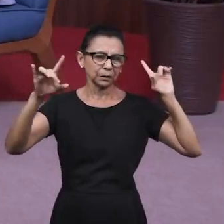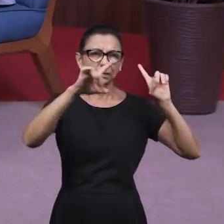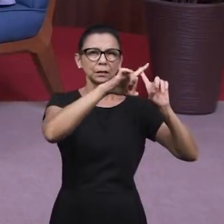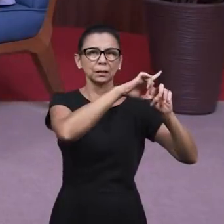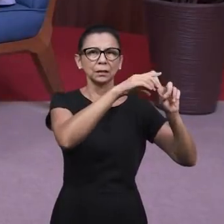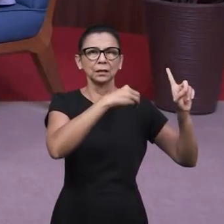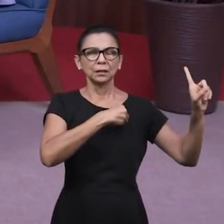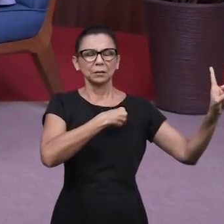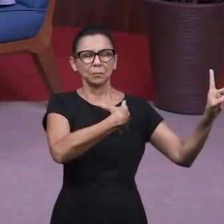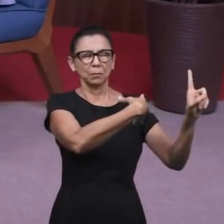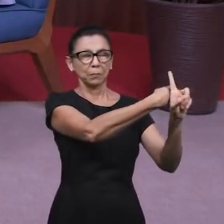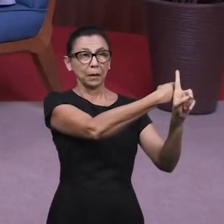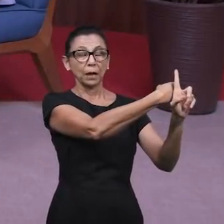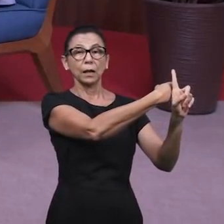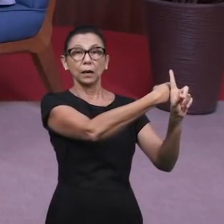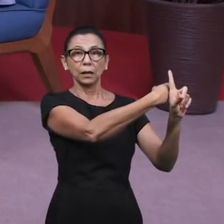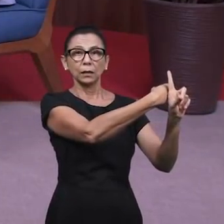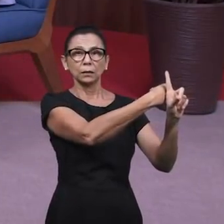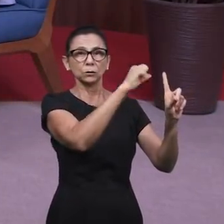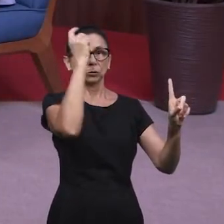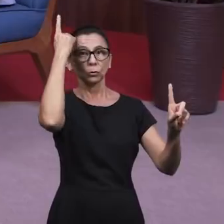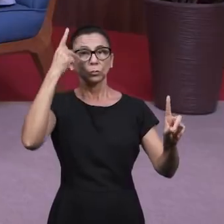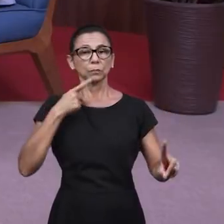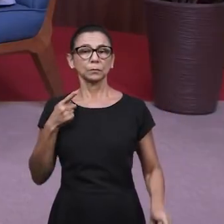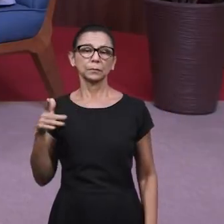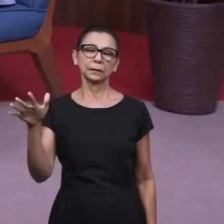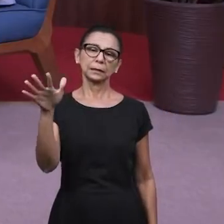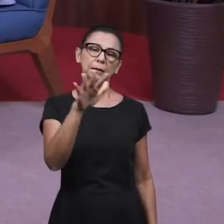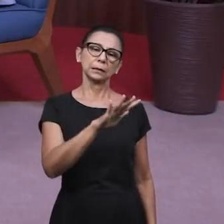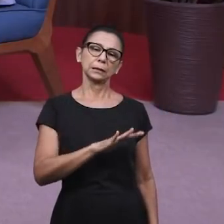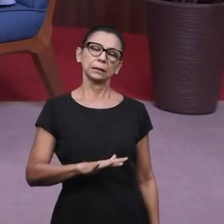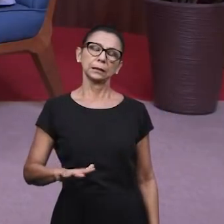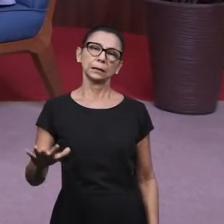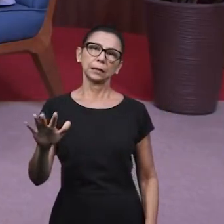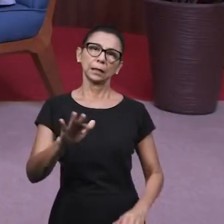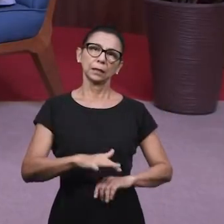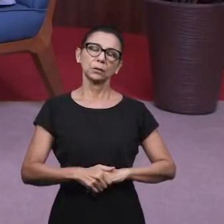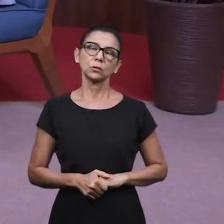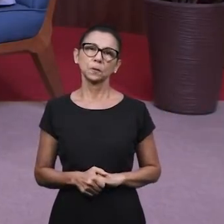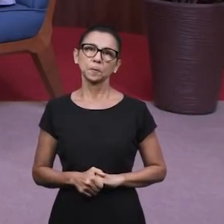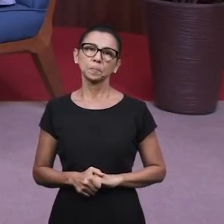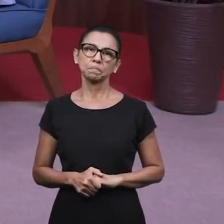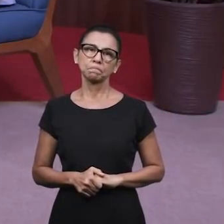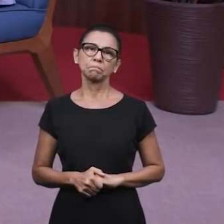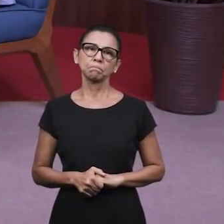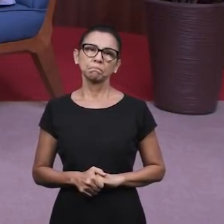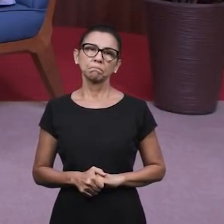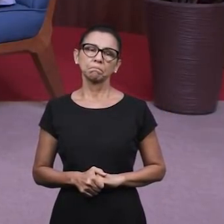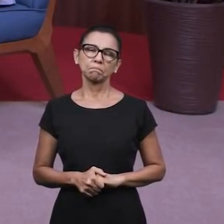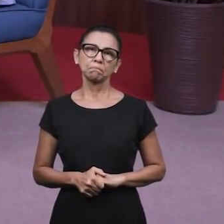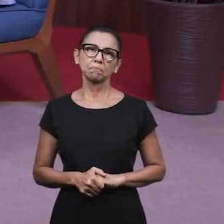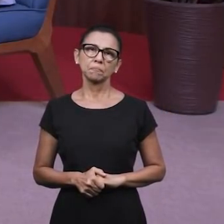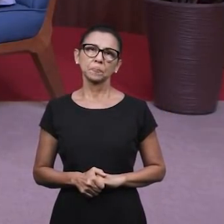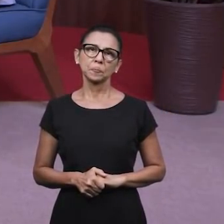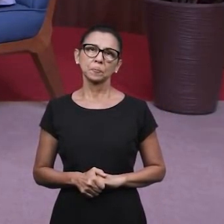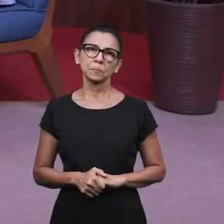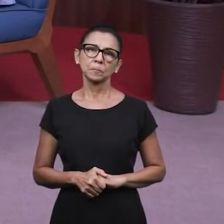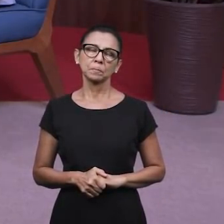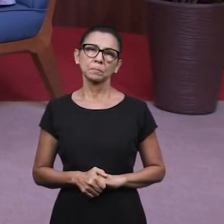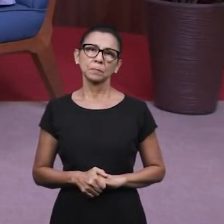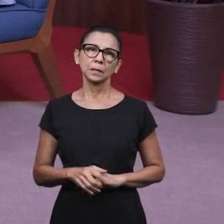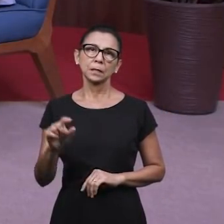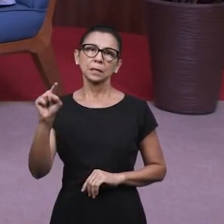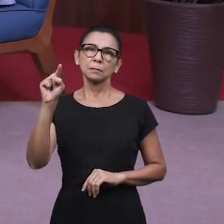humanidade. Quem é, então, o grande beneficiário do sacrifício de Jesus? Bem,